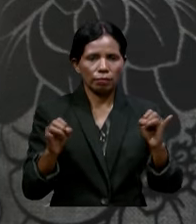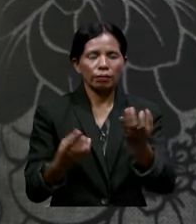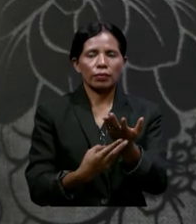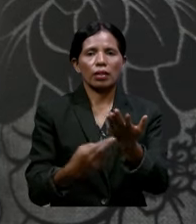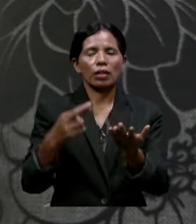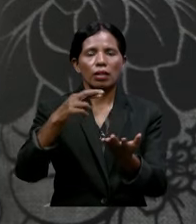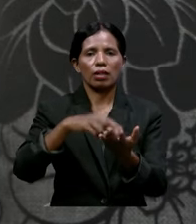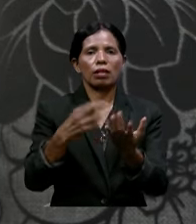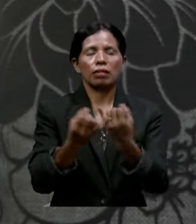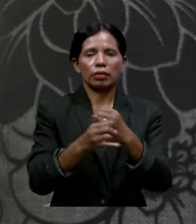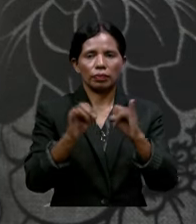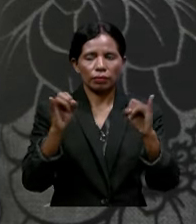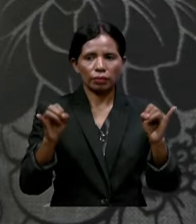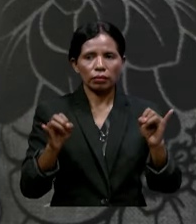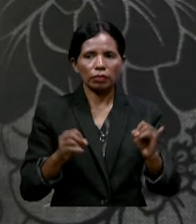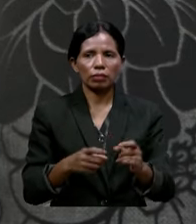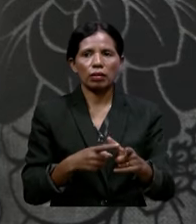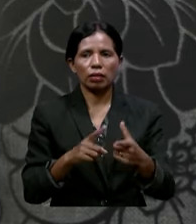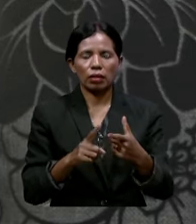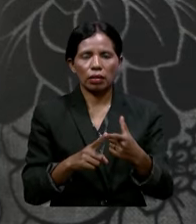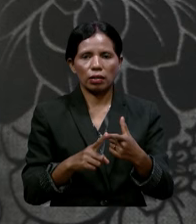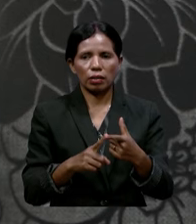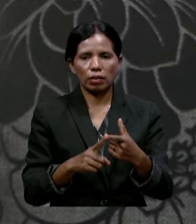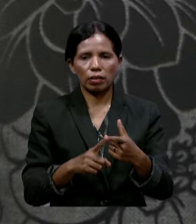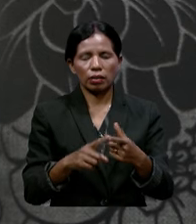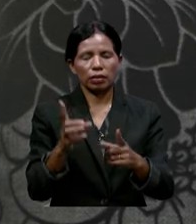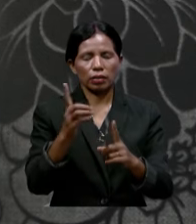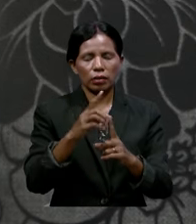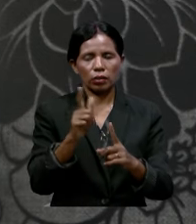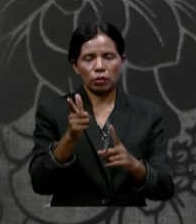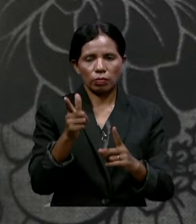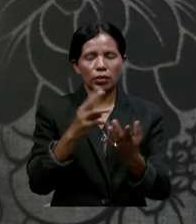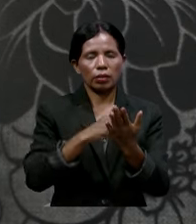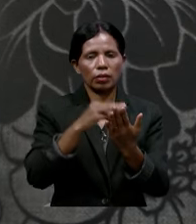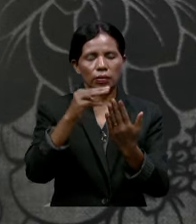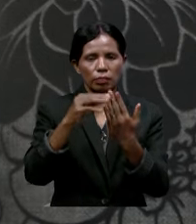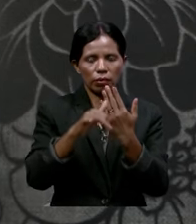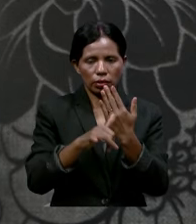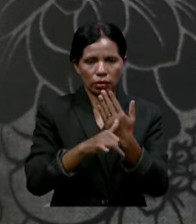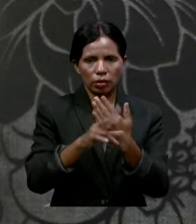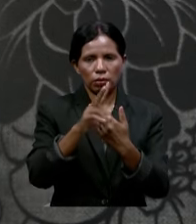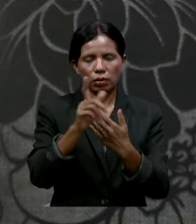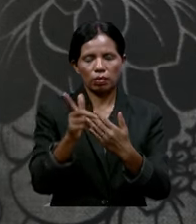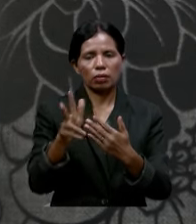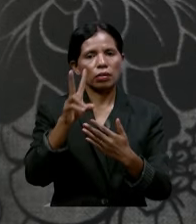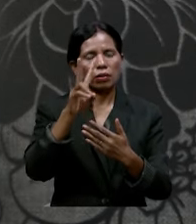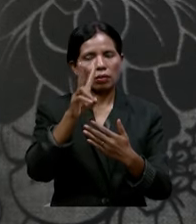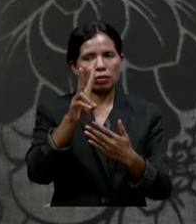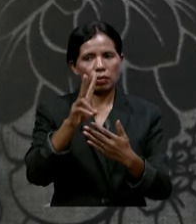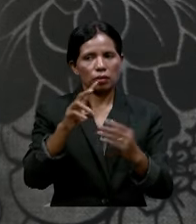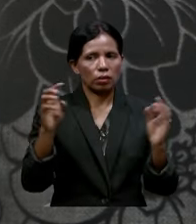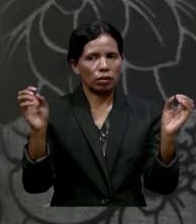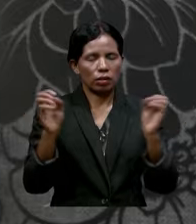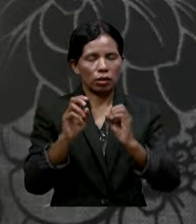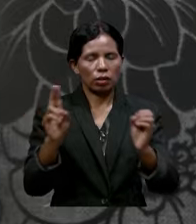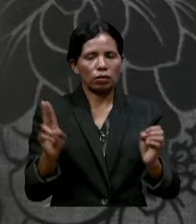restauração da independência 20 de maio 2002, né, Rotu, la ho